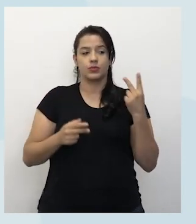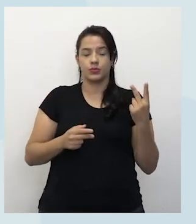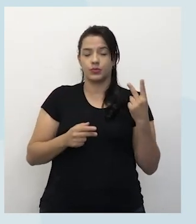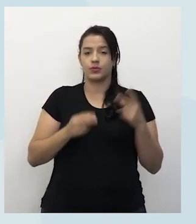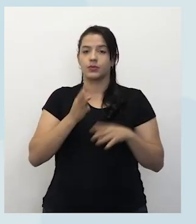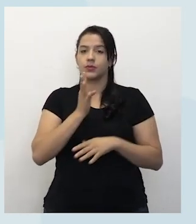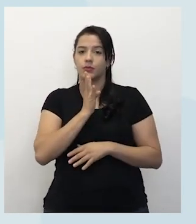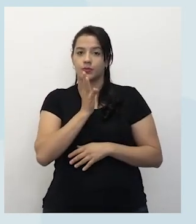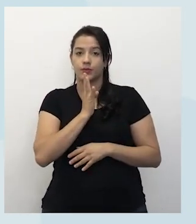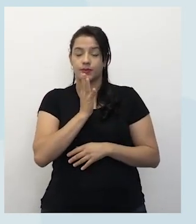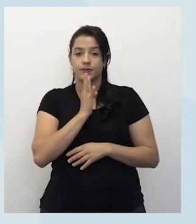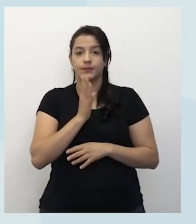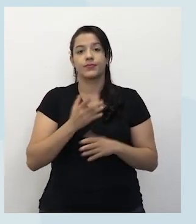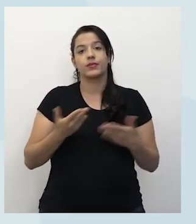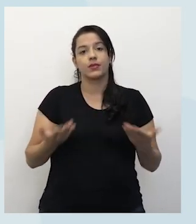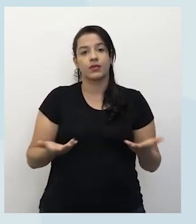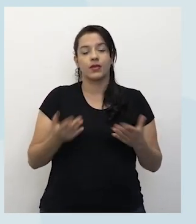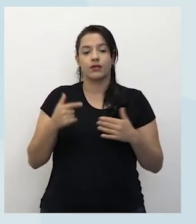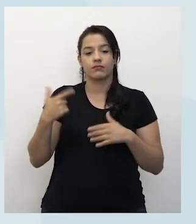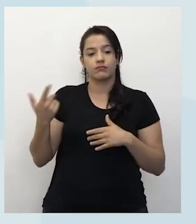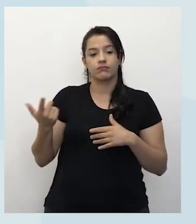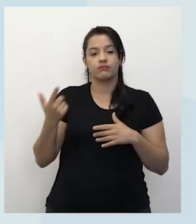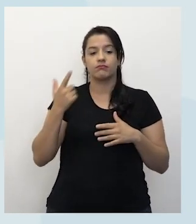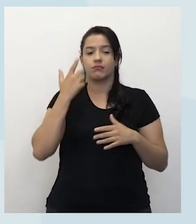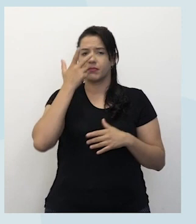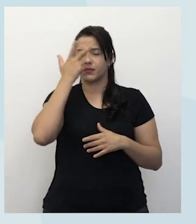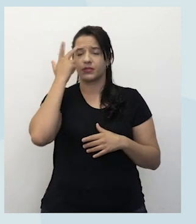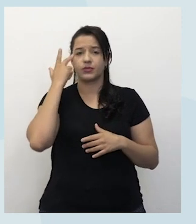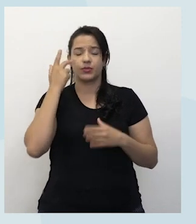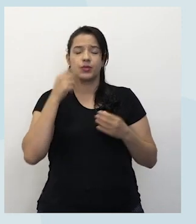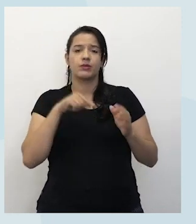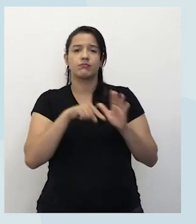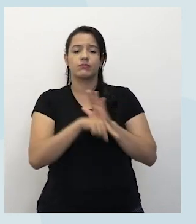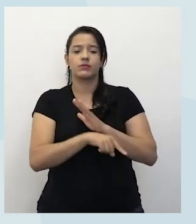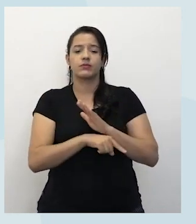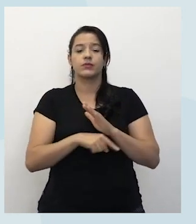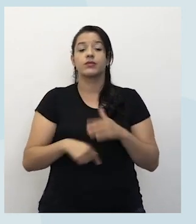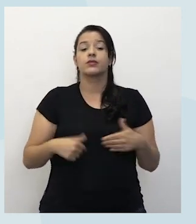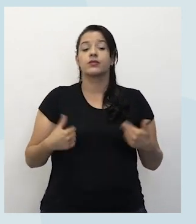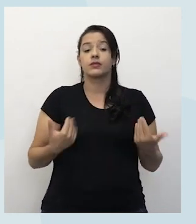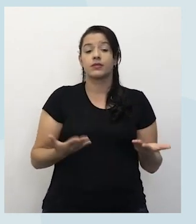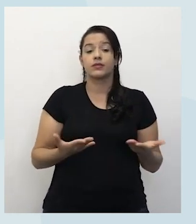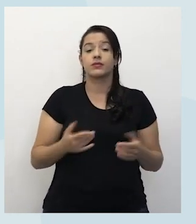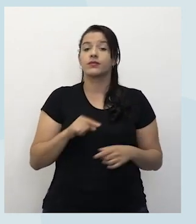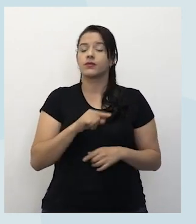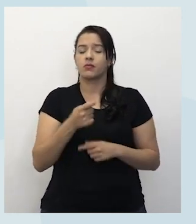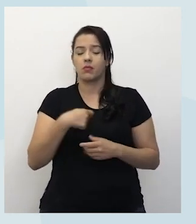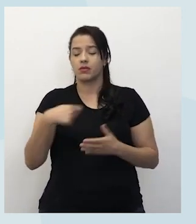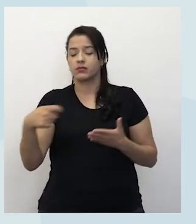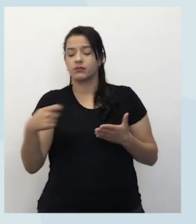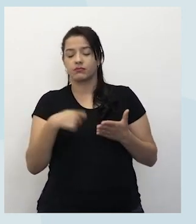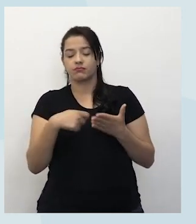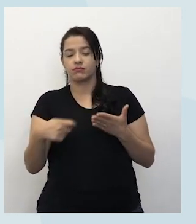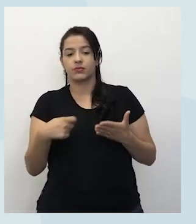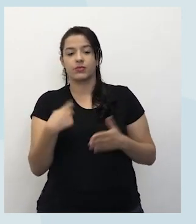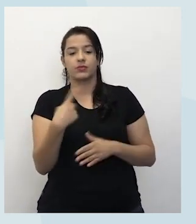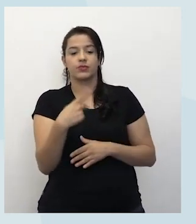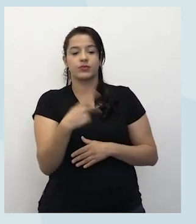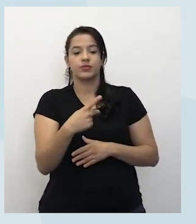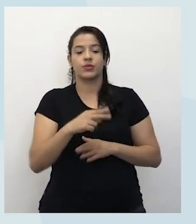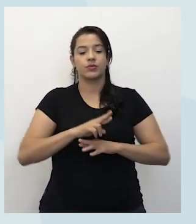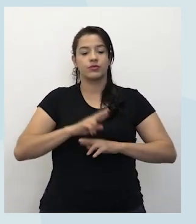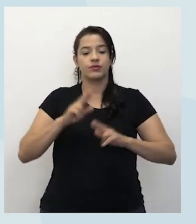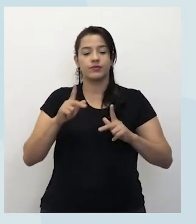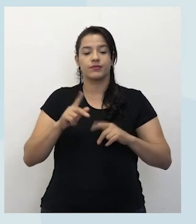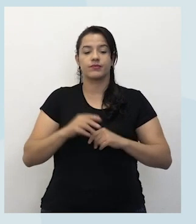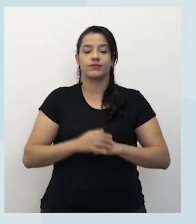né? Lógico que é meio louco aqui, porque a pessoa fala, como é que escreve, né? Mas, às vezes, se você conhece um estrangeiro, você vai perguntar, como é que escreve teu nome, seu nome é diferente,